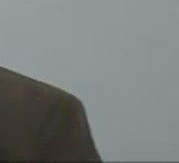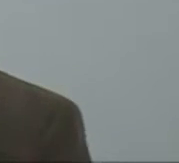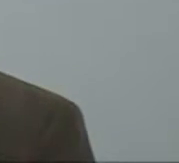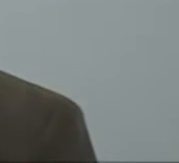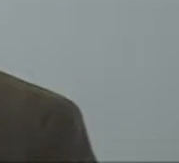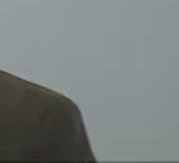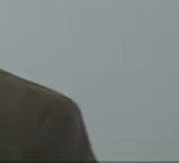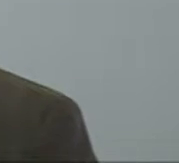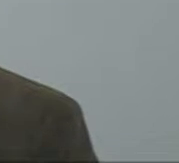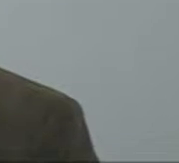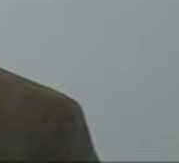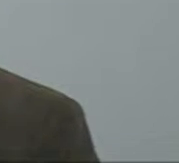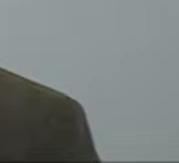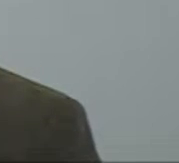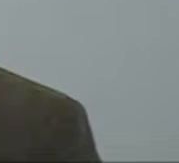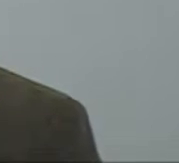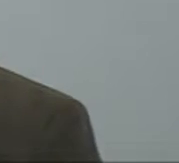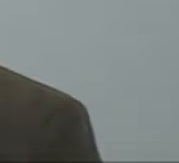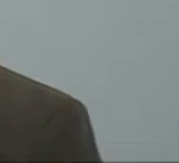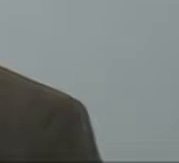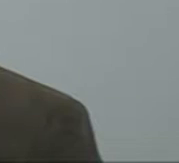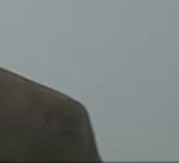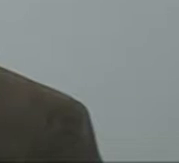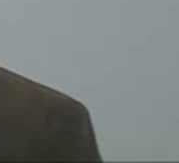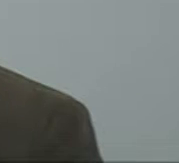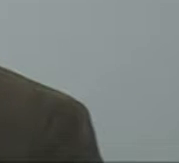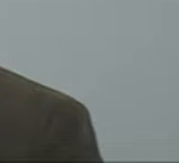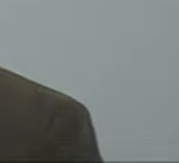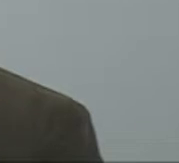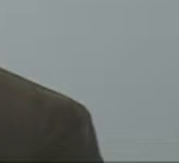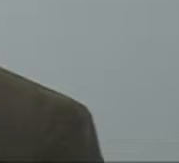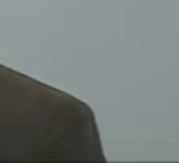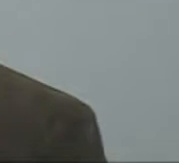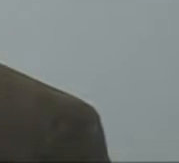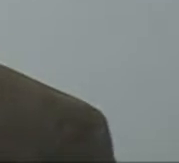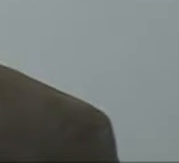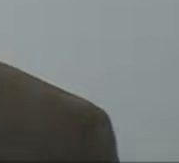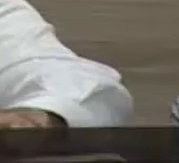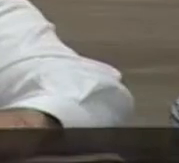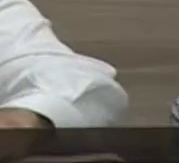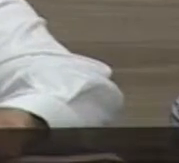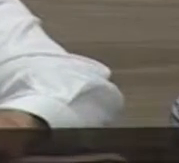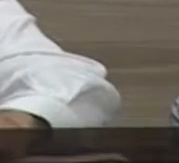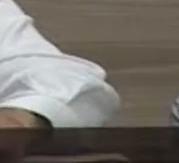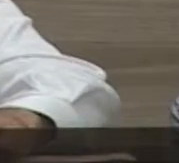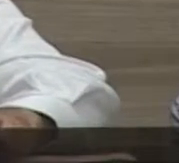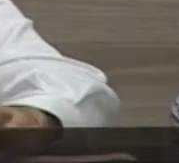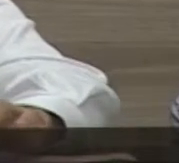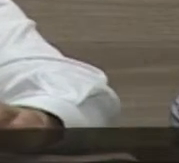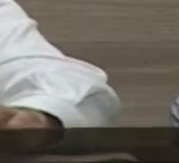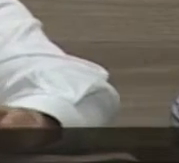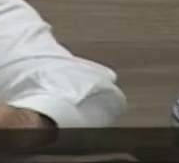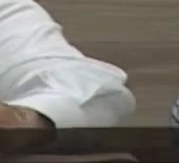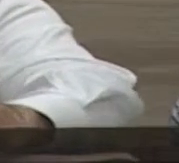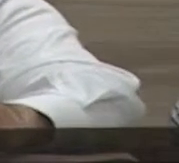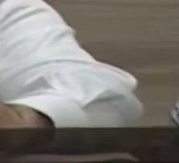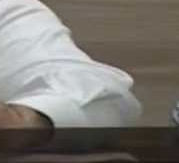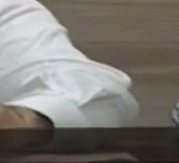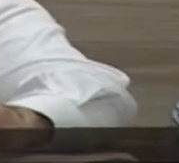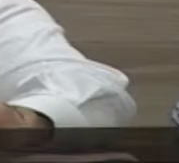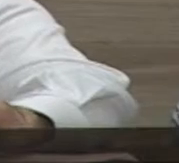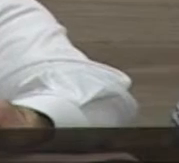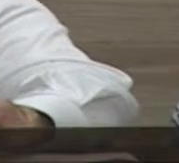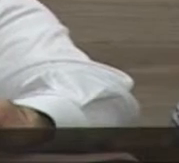sem condições de aferir essas obras, né? Parabéns pelo projeto. Mais algum vereador